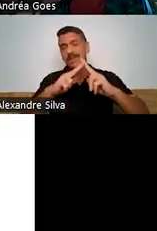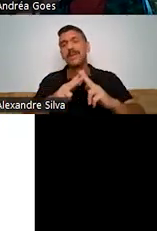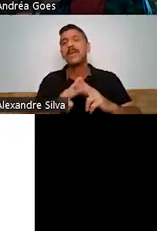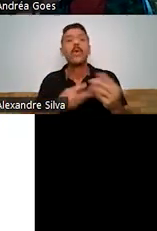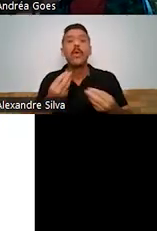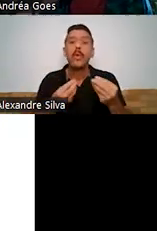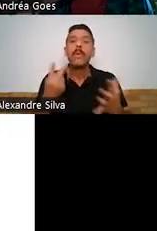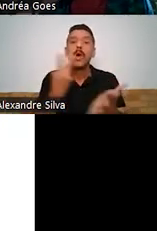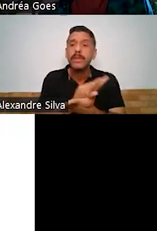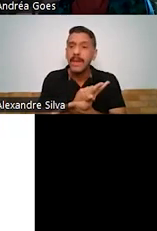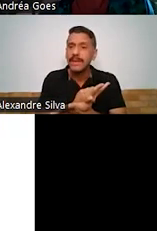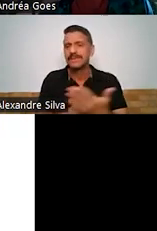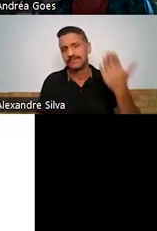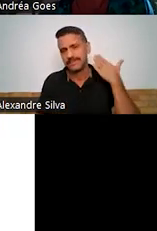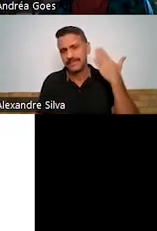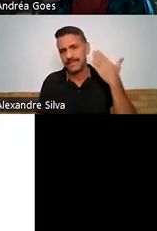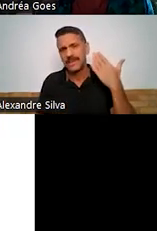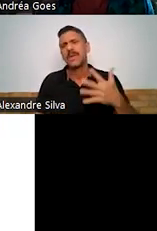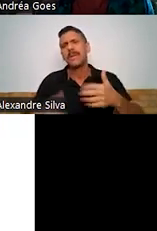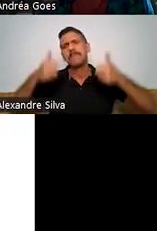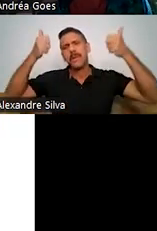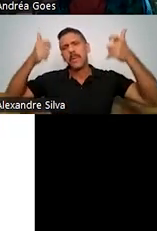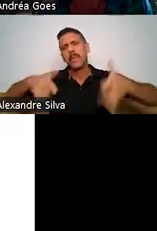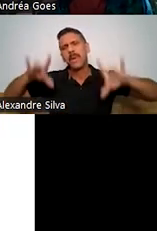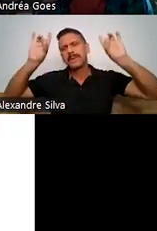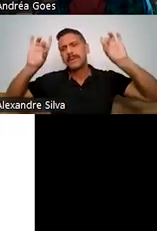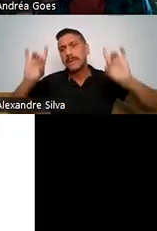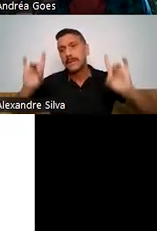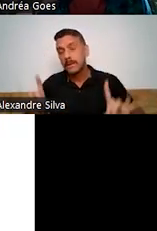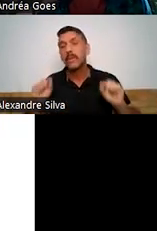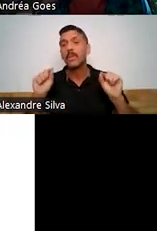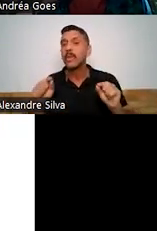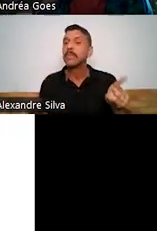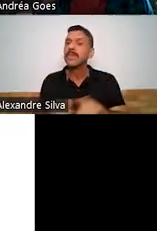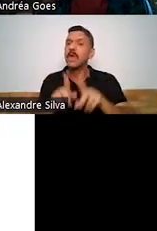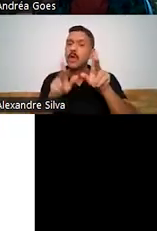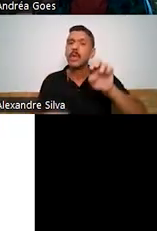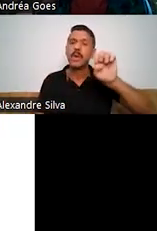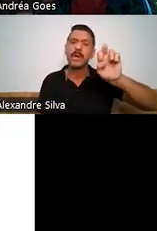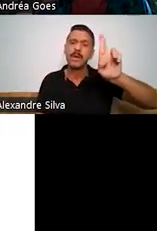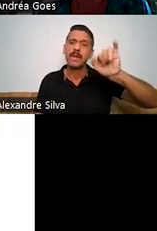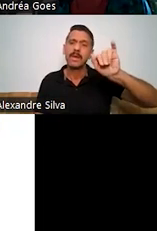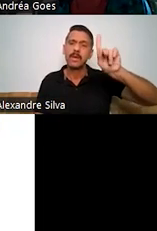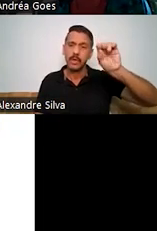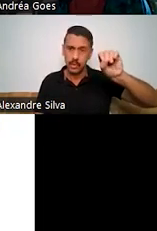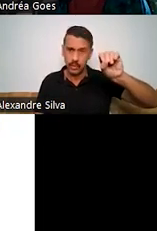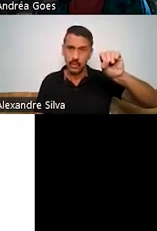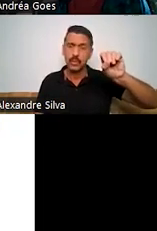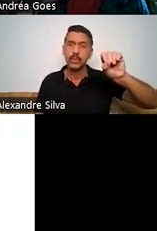que isso acontecia. Então, são descritos diversos tipos, como fazia Érico Veríssimo no seu Rio Grande do